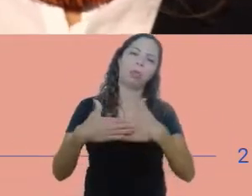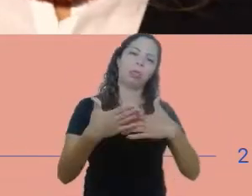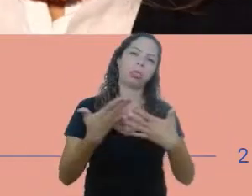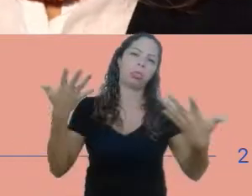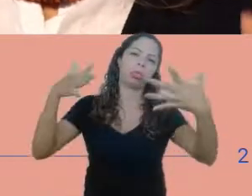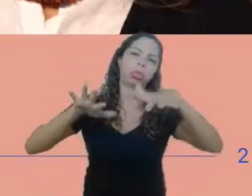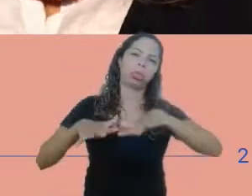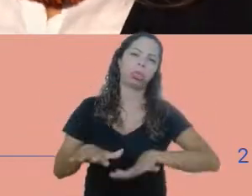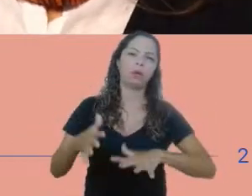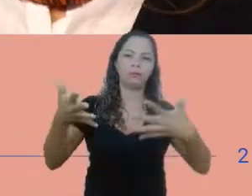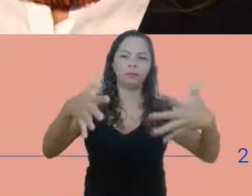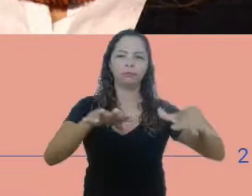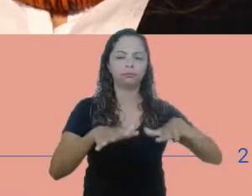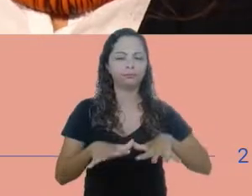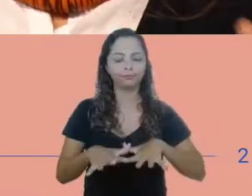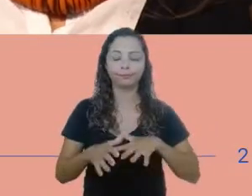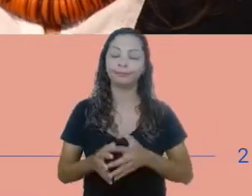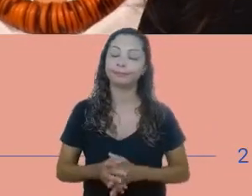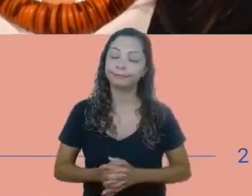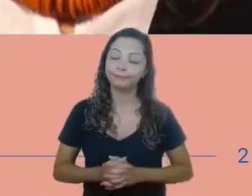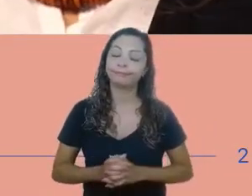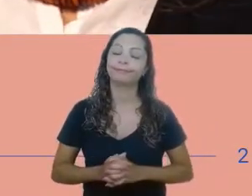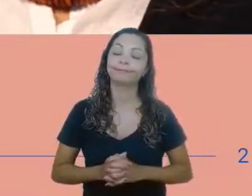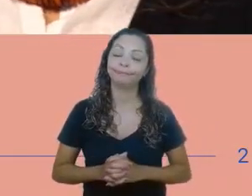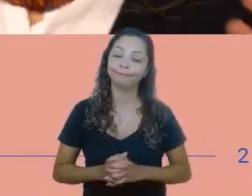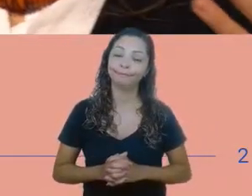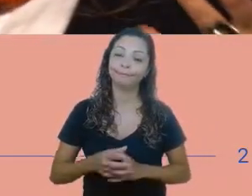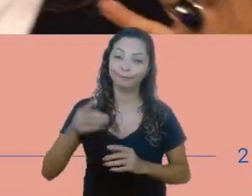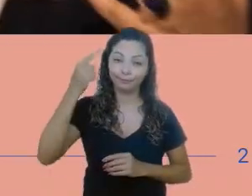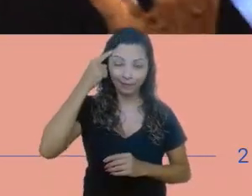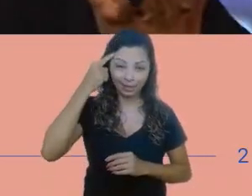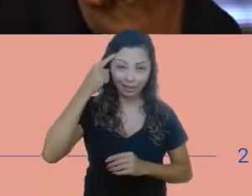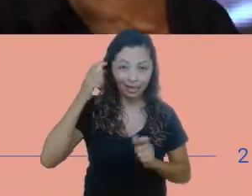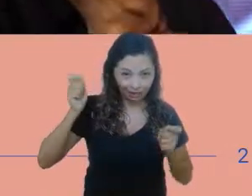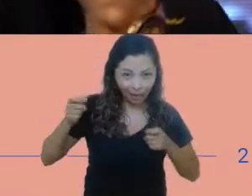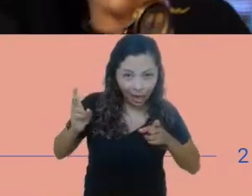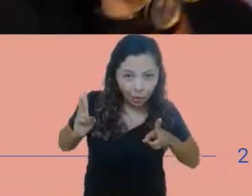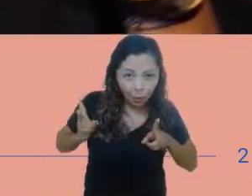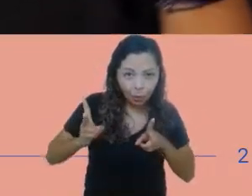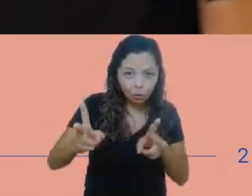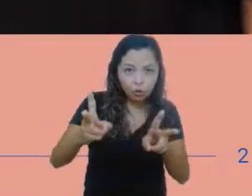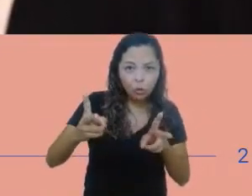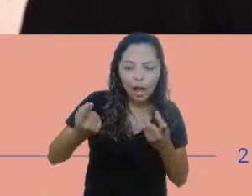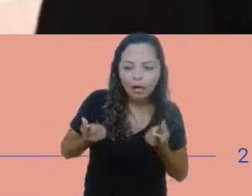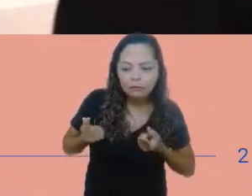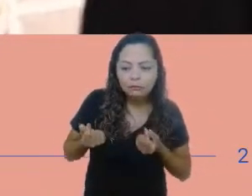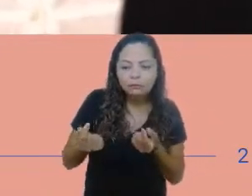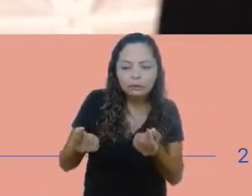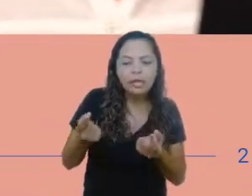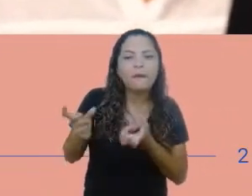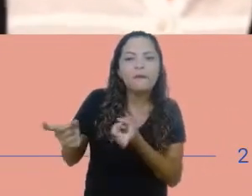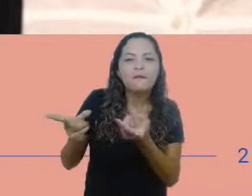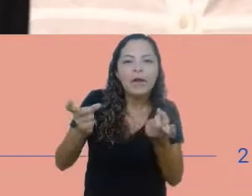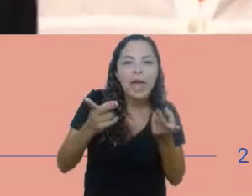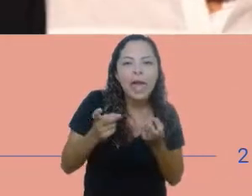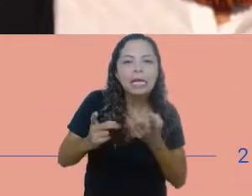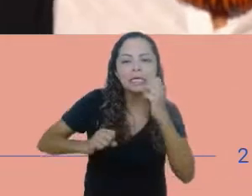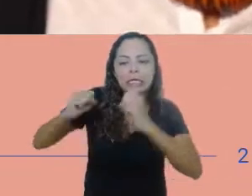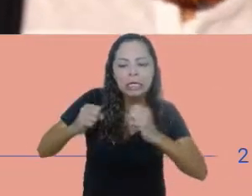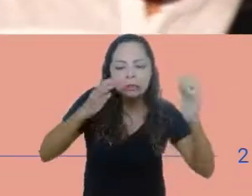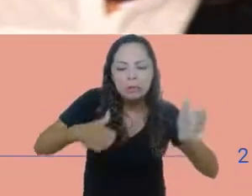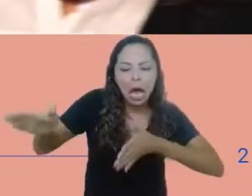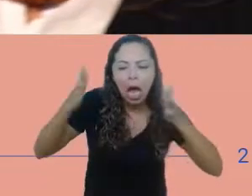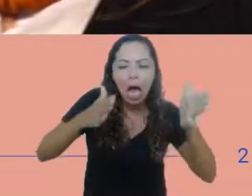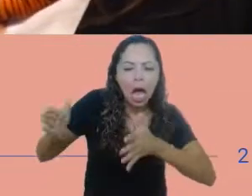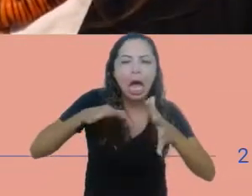refletir que isso esse modelo não dá mais foi um acidente é alarmante